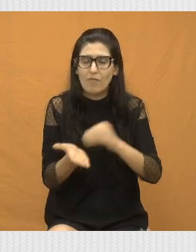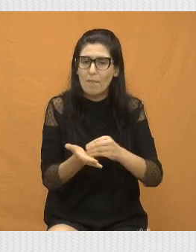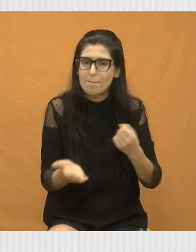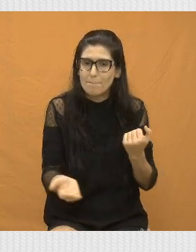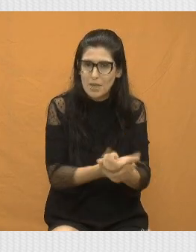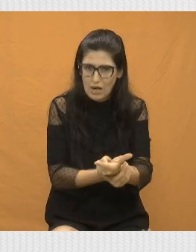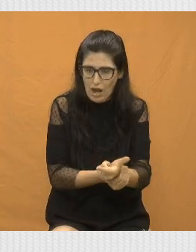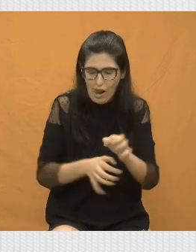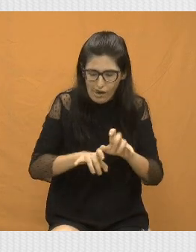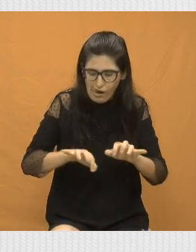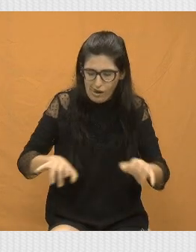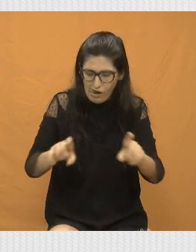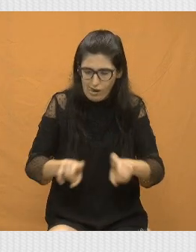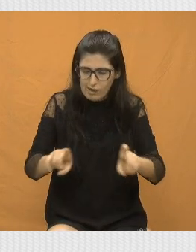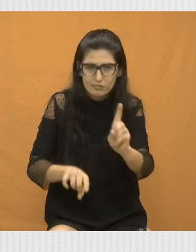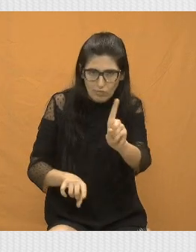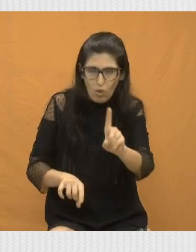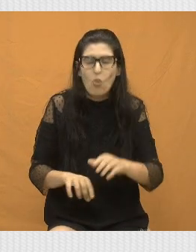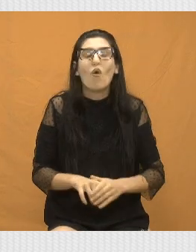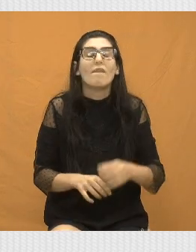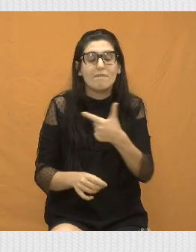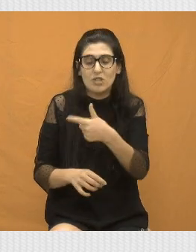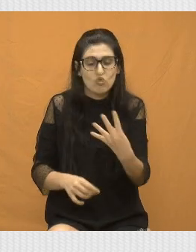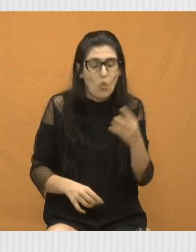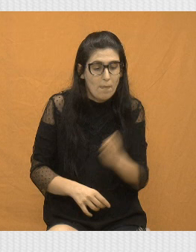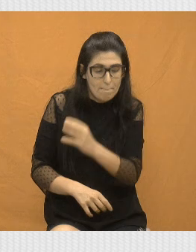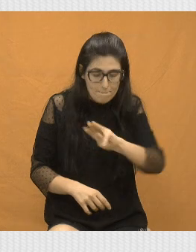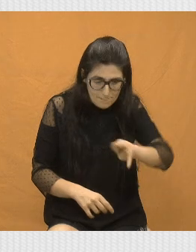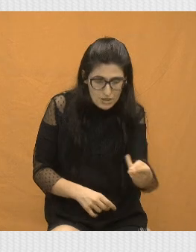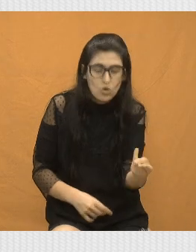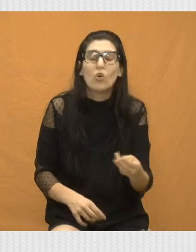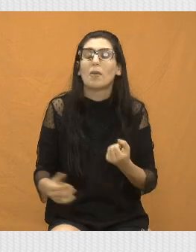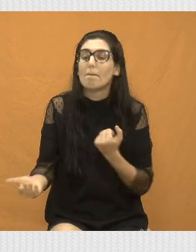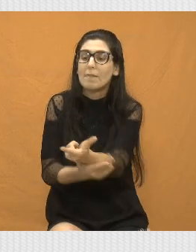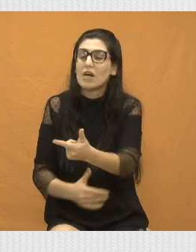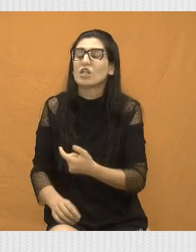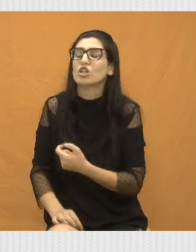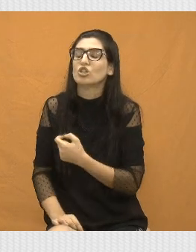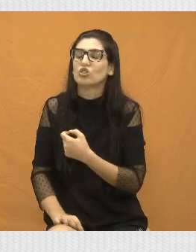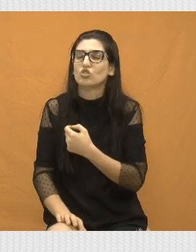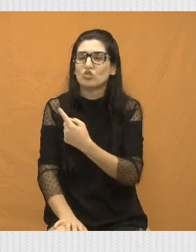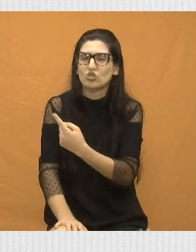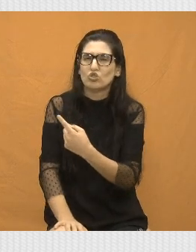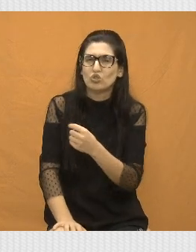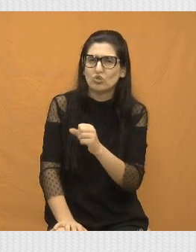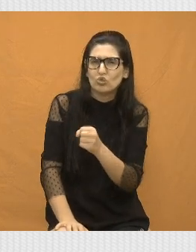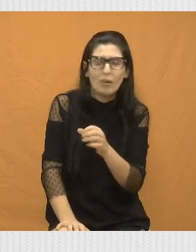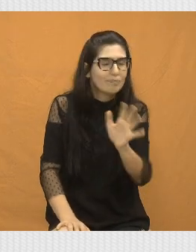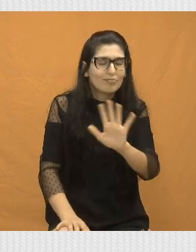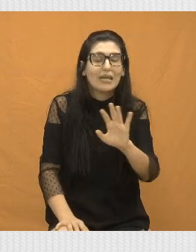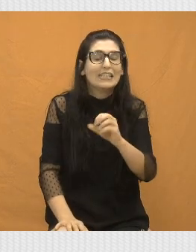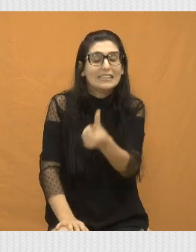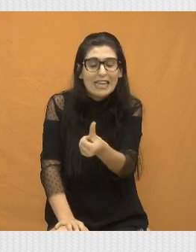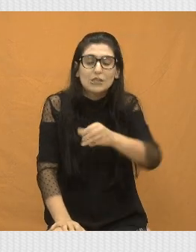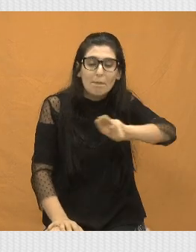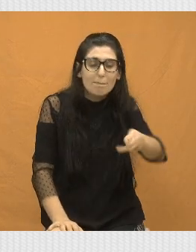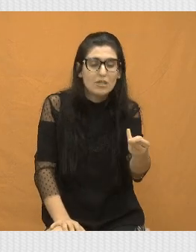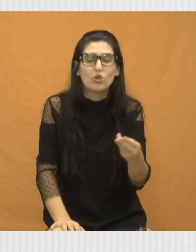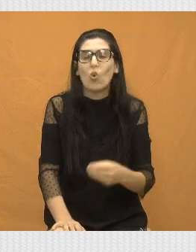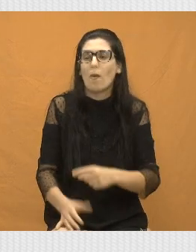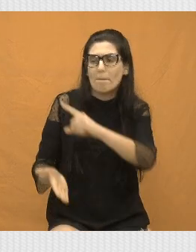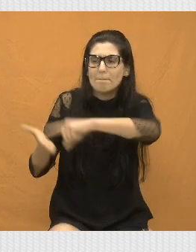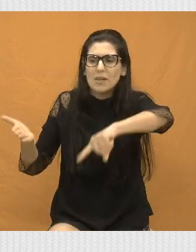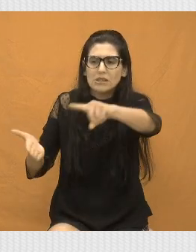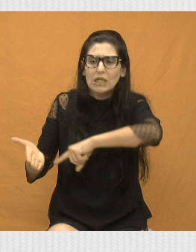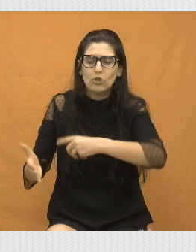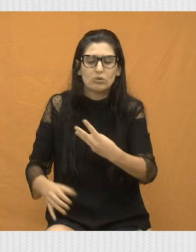Tá, 24 milhões. 24 milhões. Eu pago 18, vamos fazer conta de padeiro aqui, 6 milhões. Eu cancelo 3